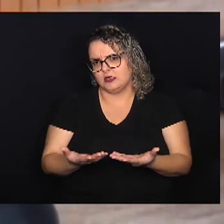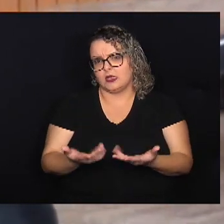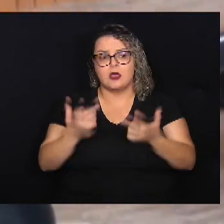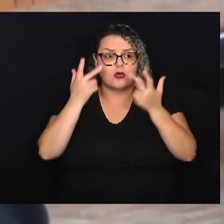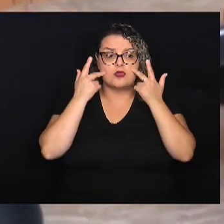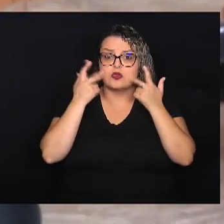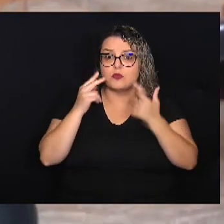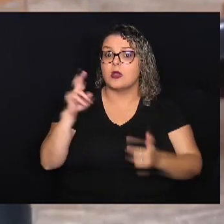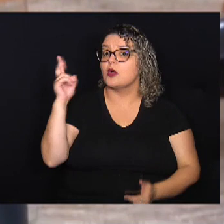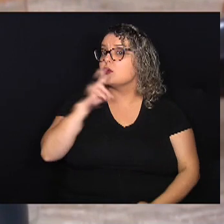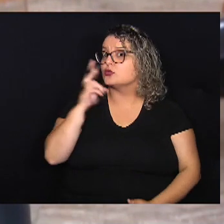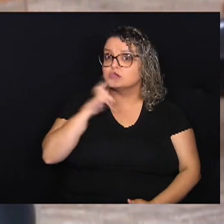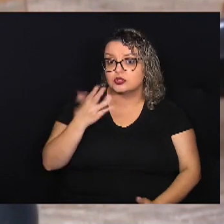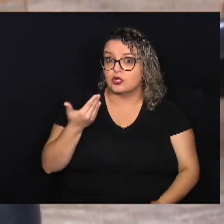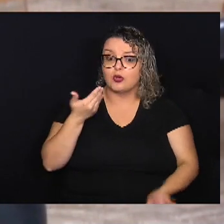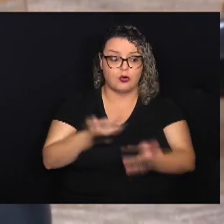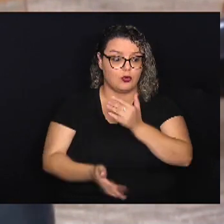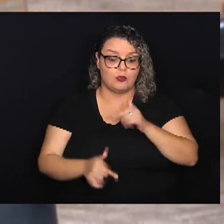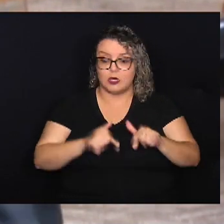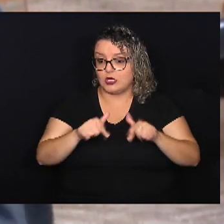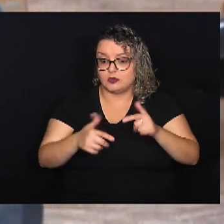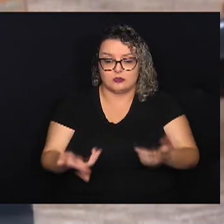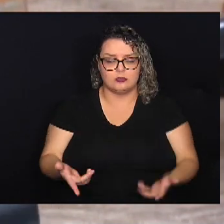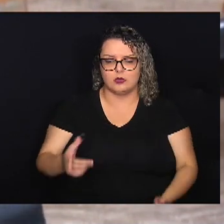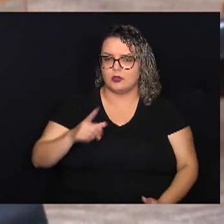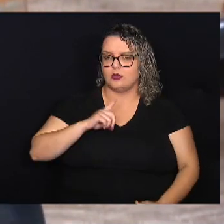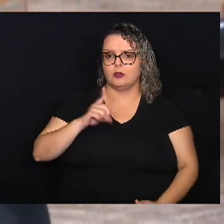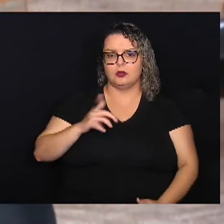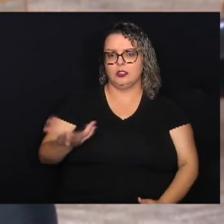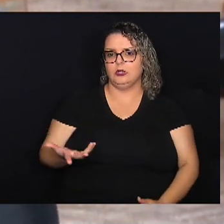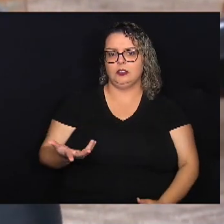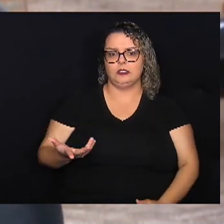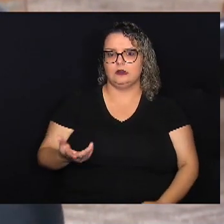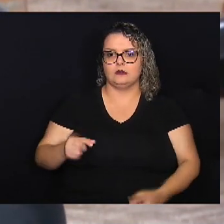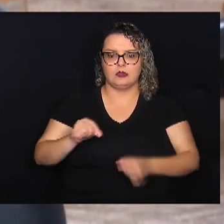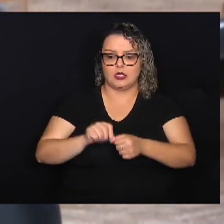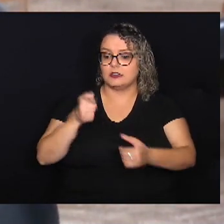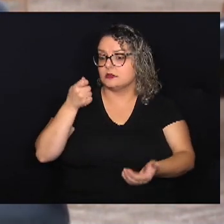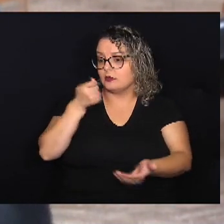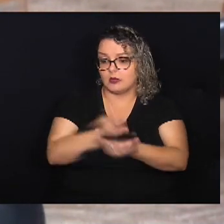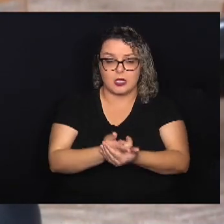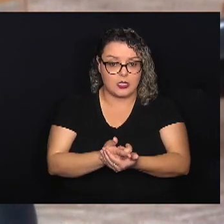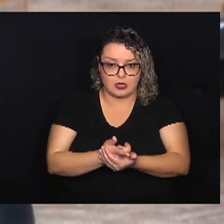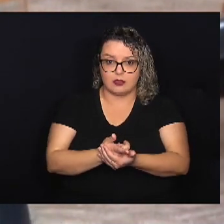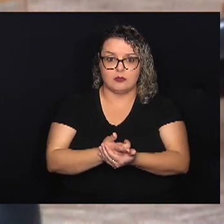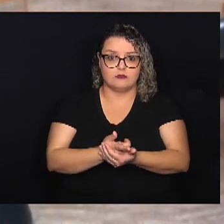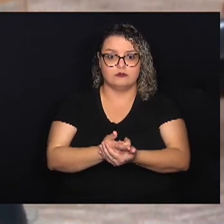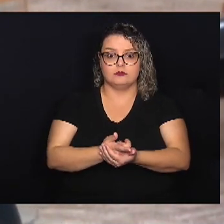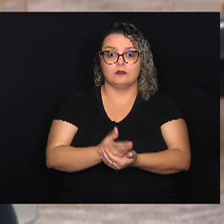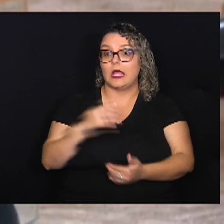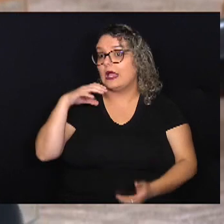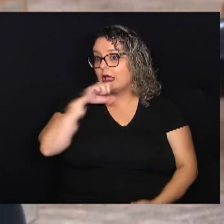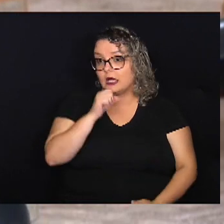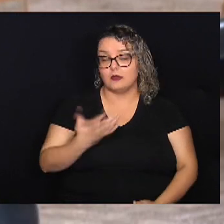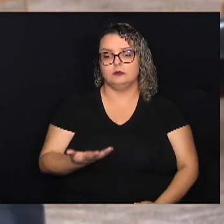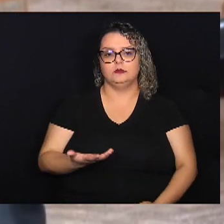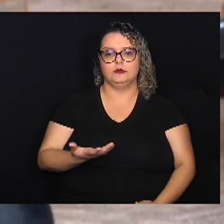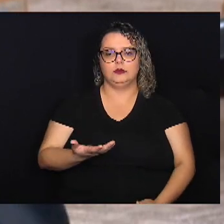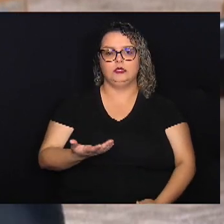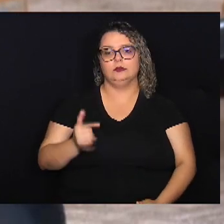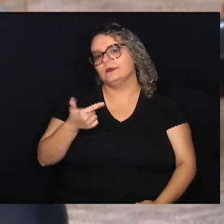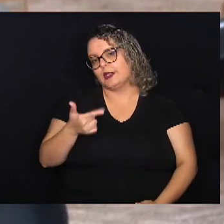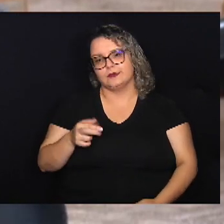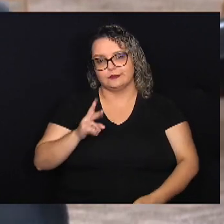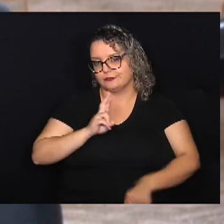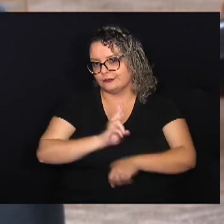uma emergência, ou perder o emprego, ou ter necessidade de fazer um pagamento mais imediato, e isso fica sem o recurso. Você não